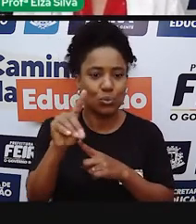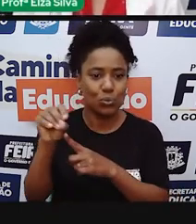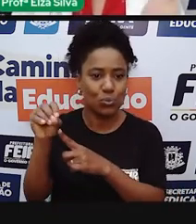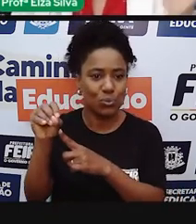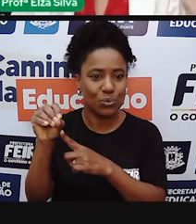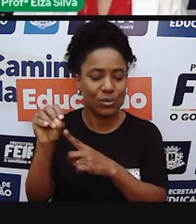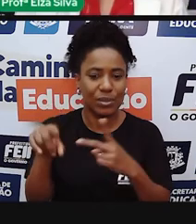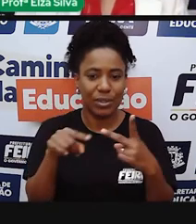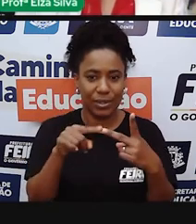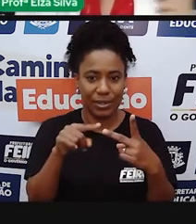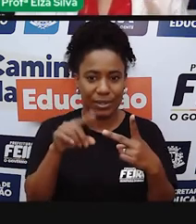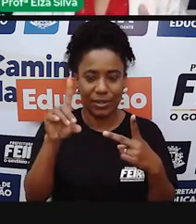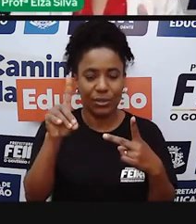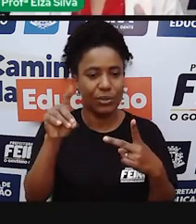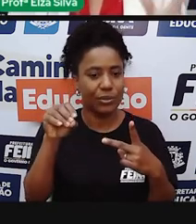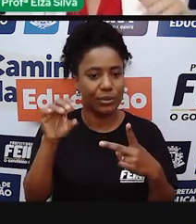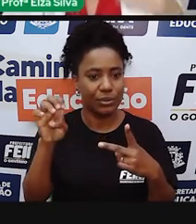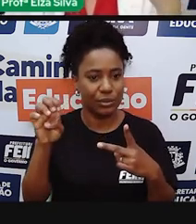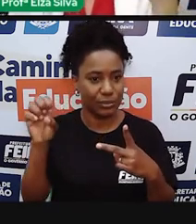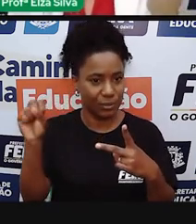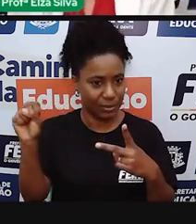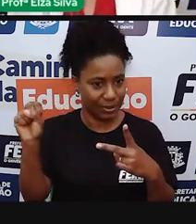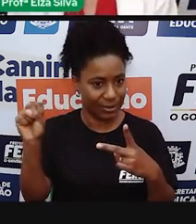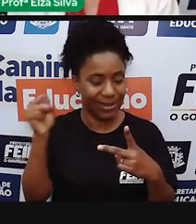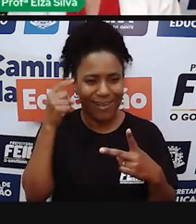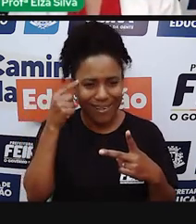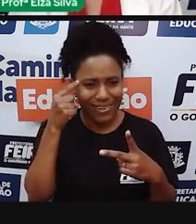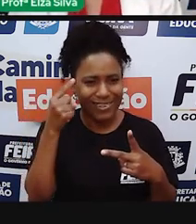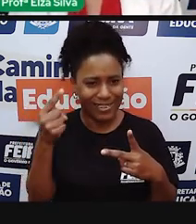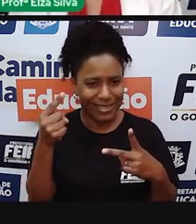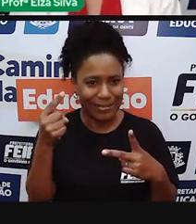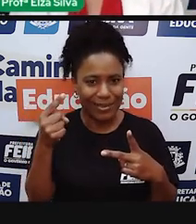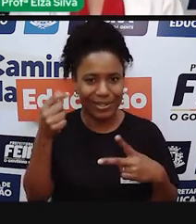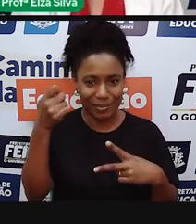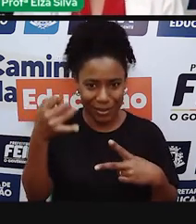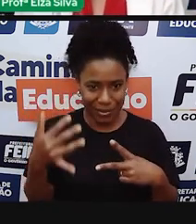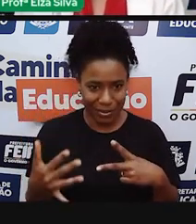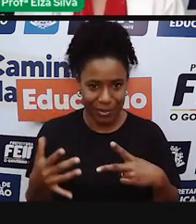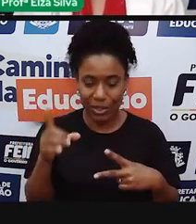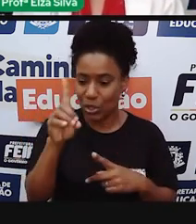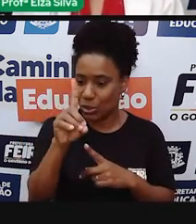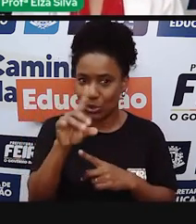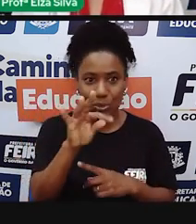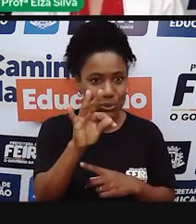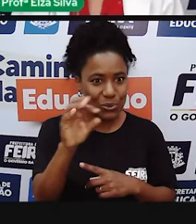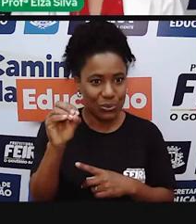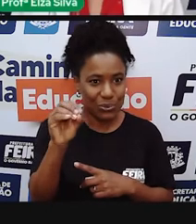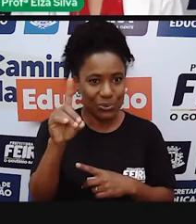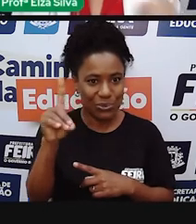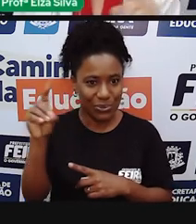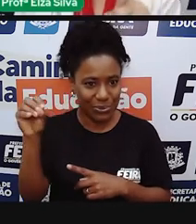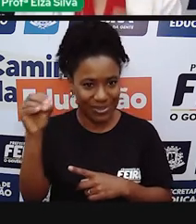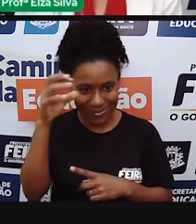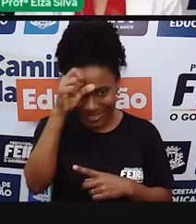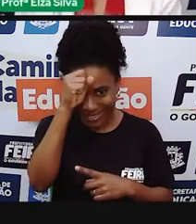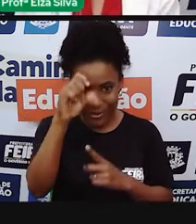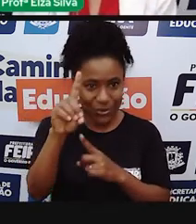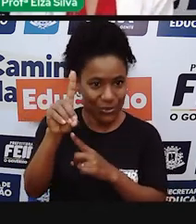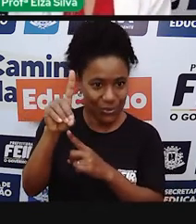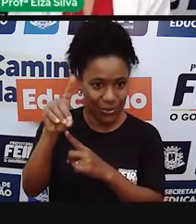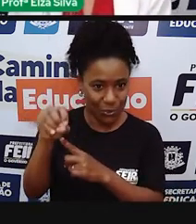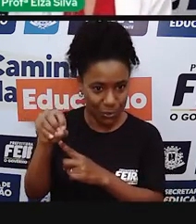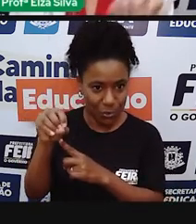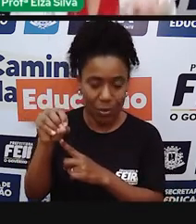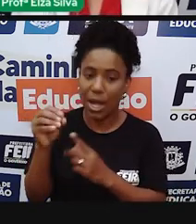does. Anteriormente, nós vimos uma função do verbo to do. Mas aqui,